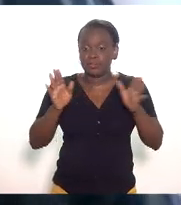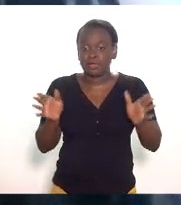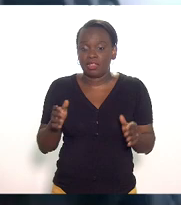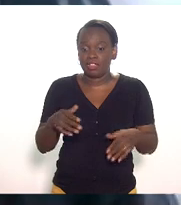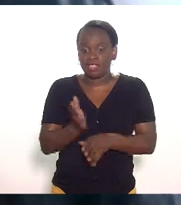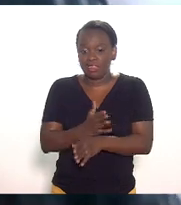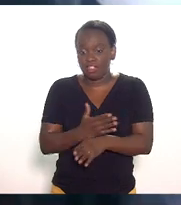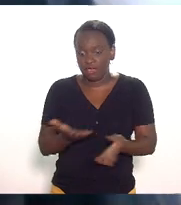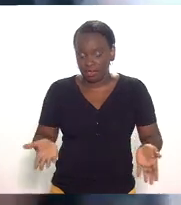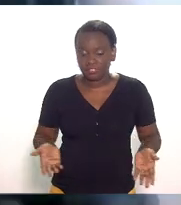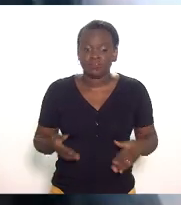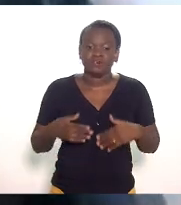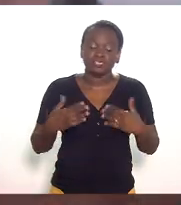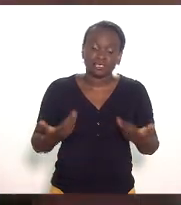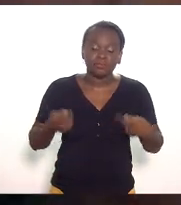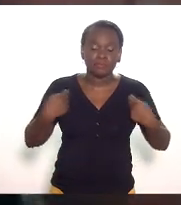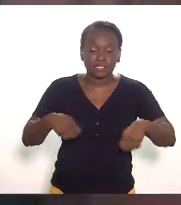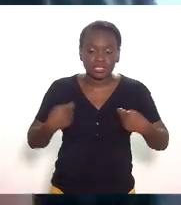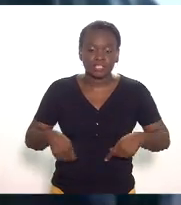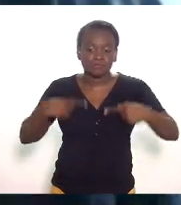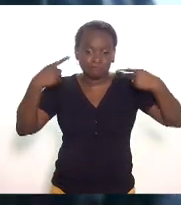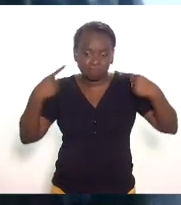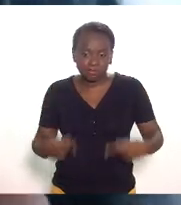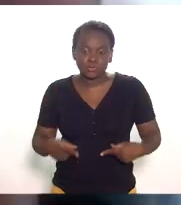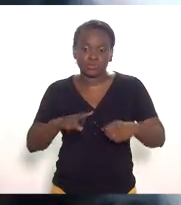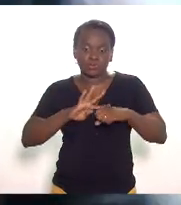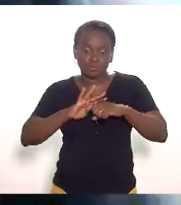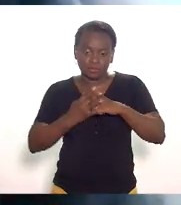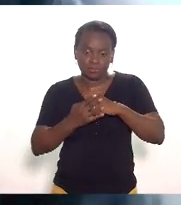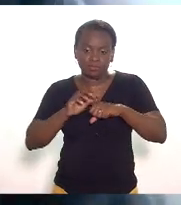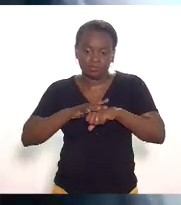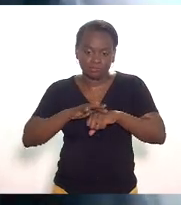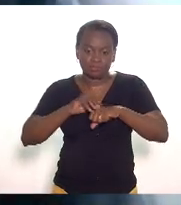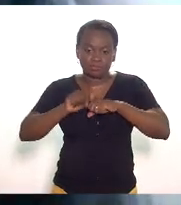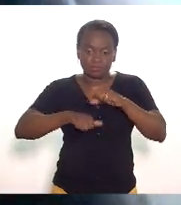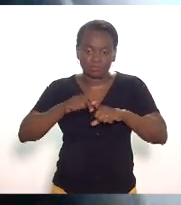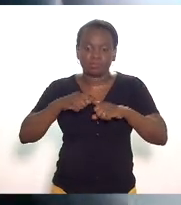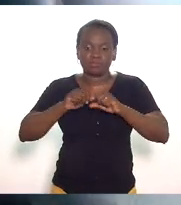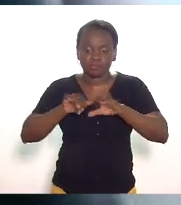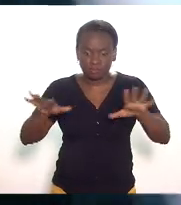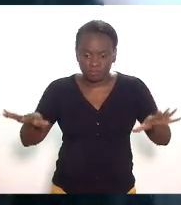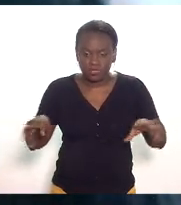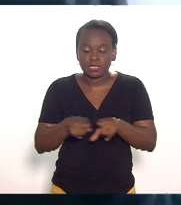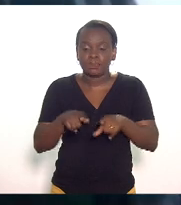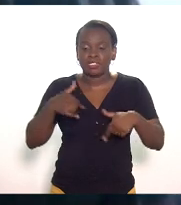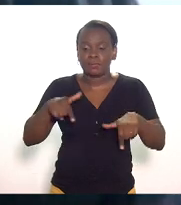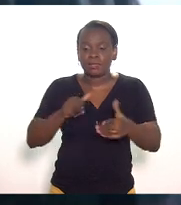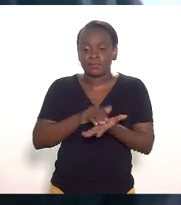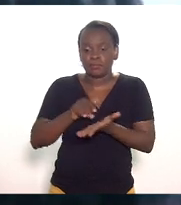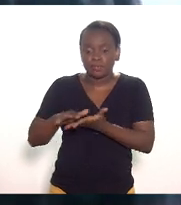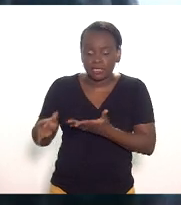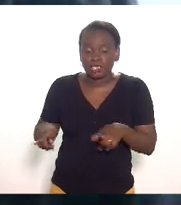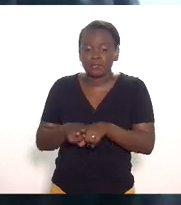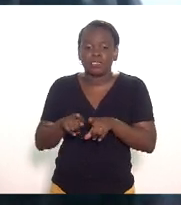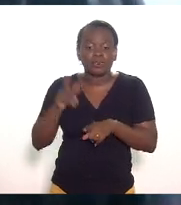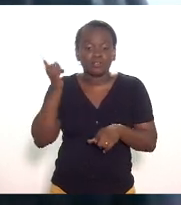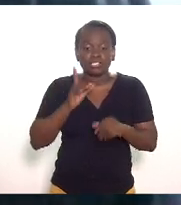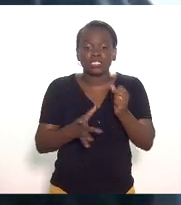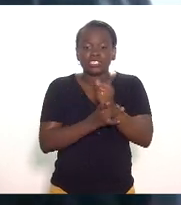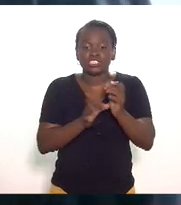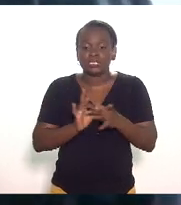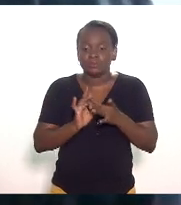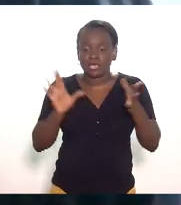Então, nós temos, sim, que combater a pandemia, o desemprego e garantir as liberdades. É um